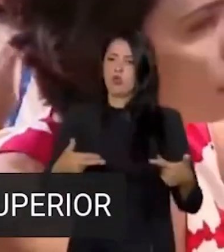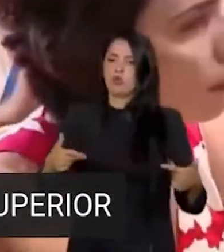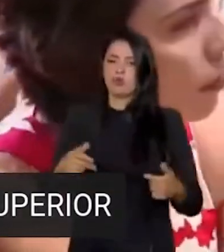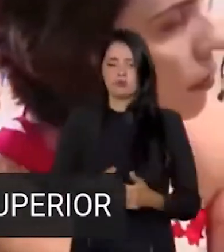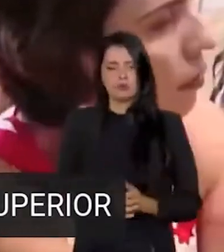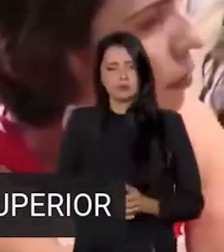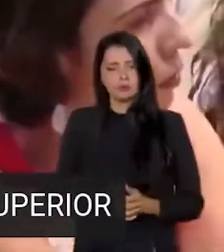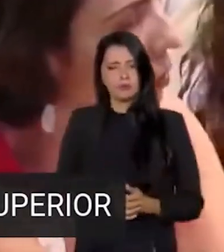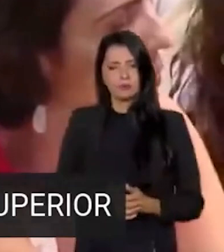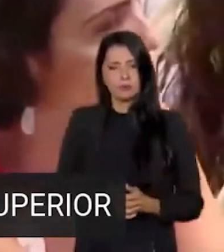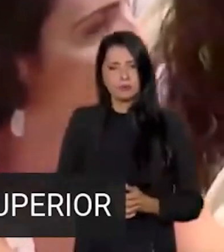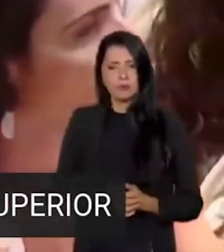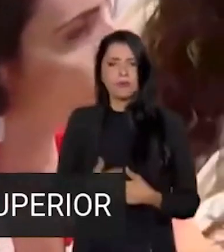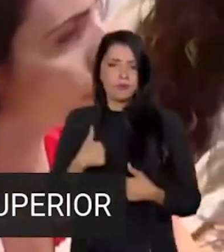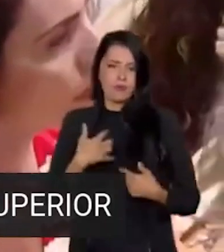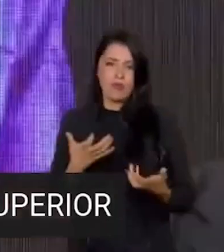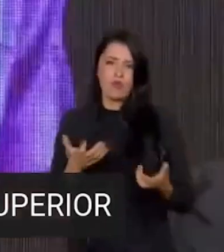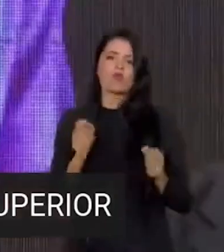Então,